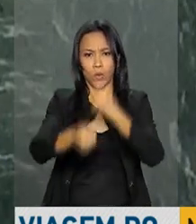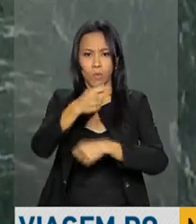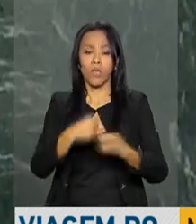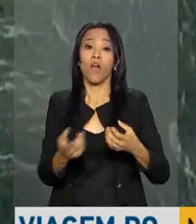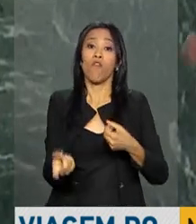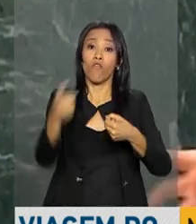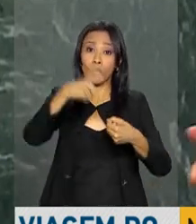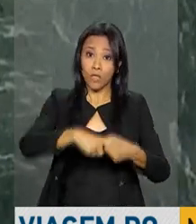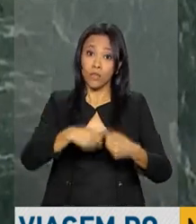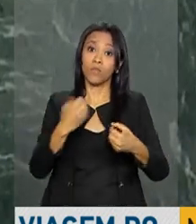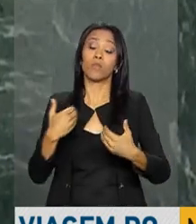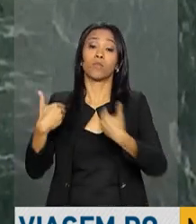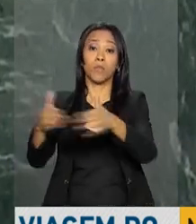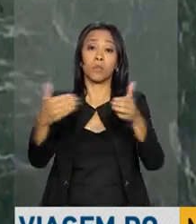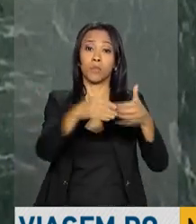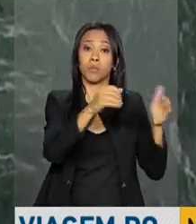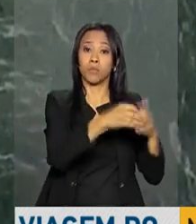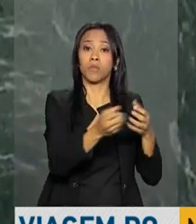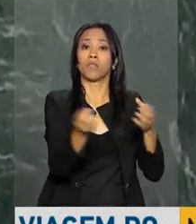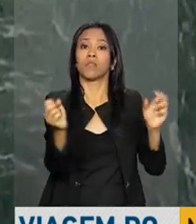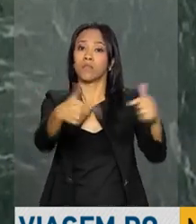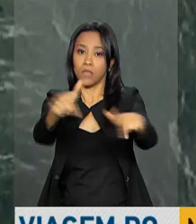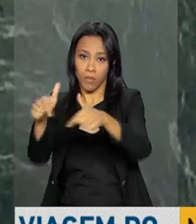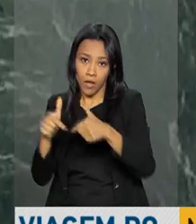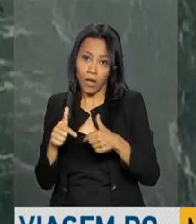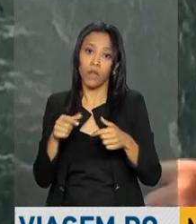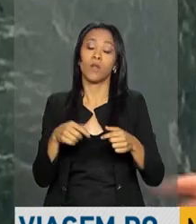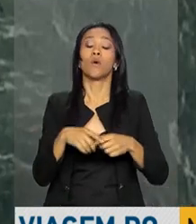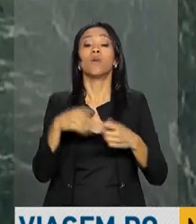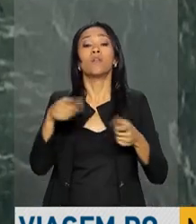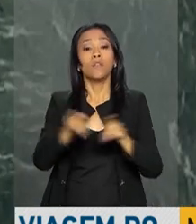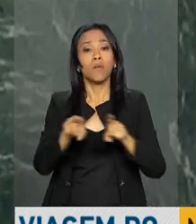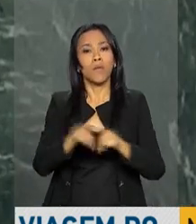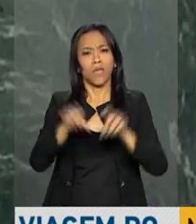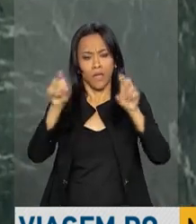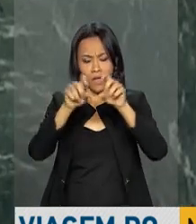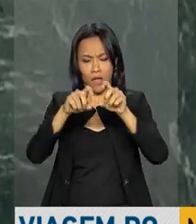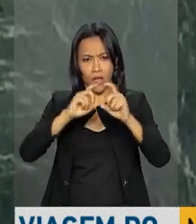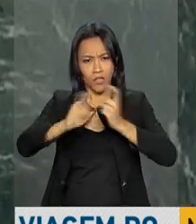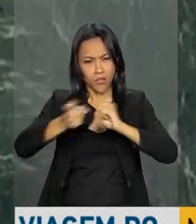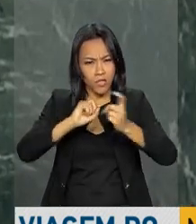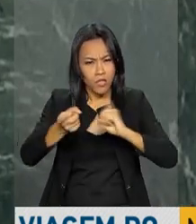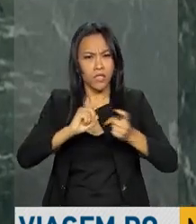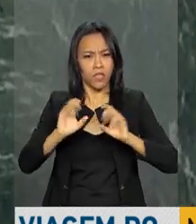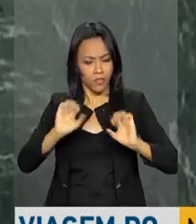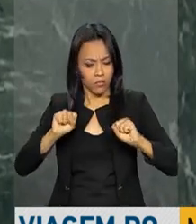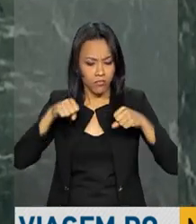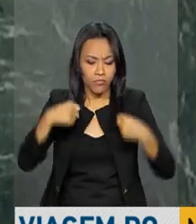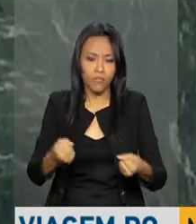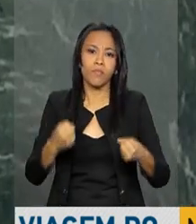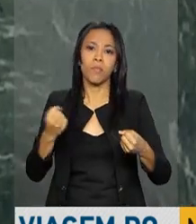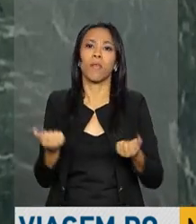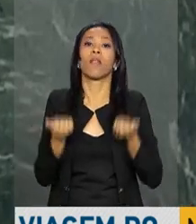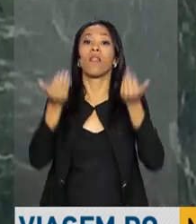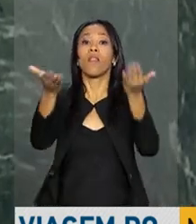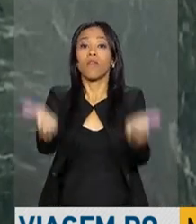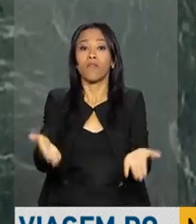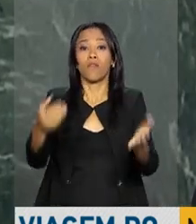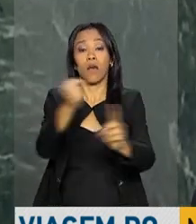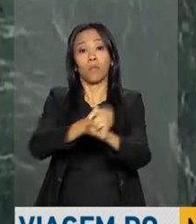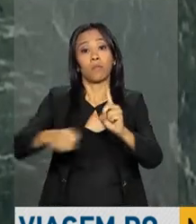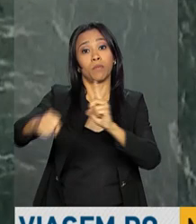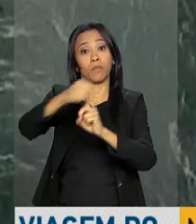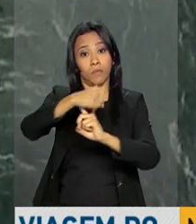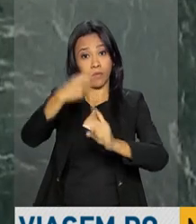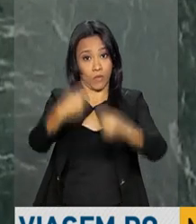empregos, recobramos a capacidade do Estado de levar adiante políticas sociais indispensáveis em um país